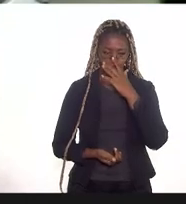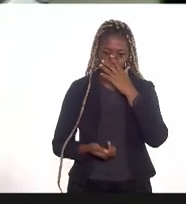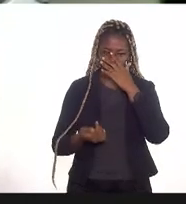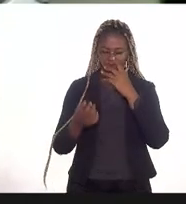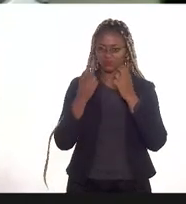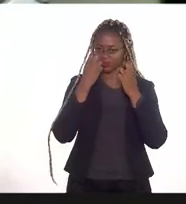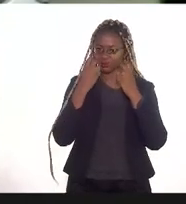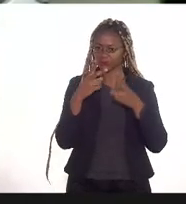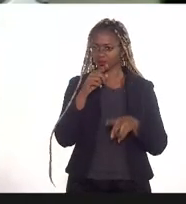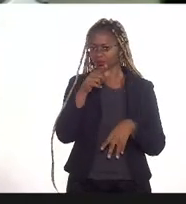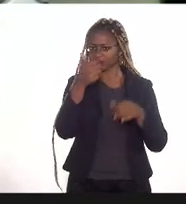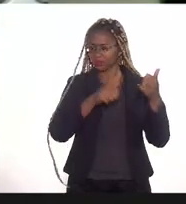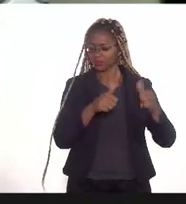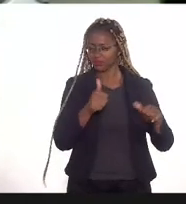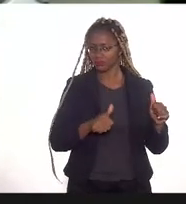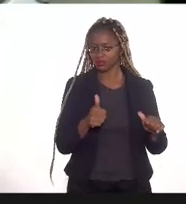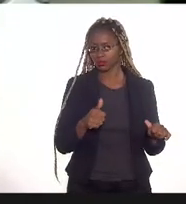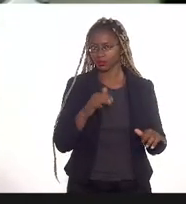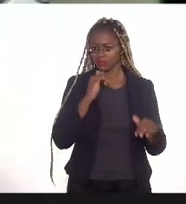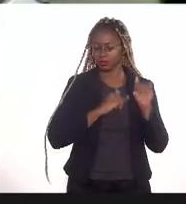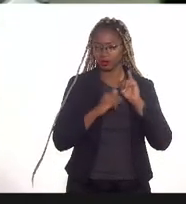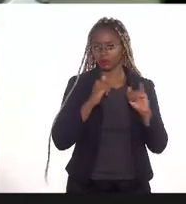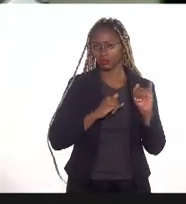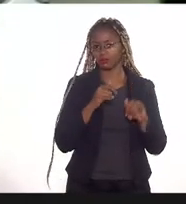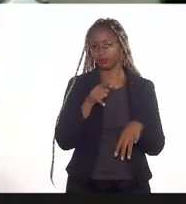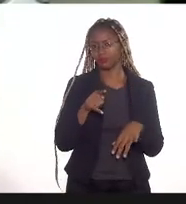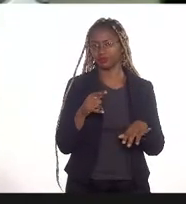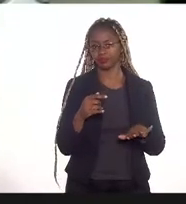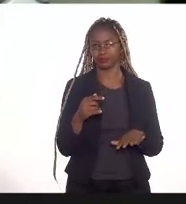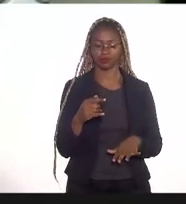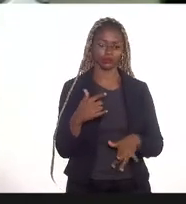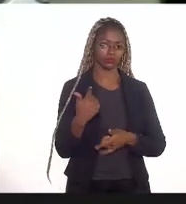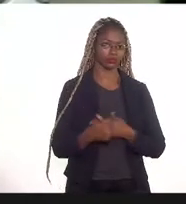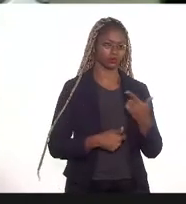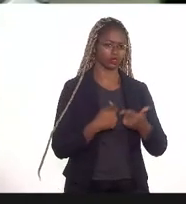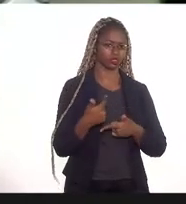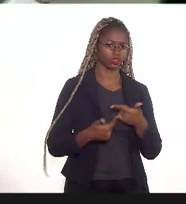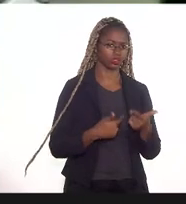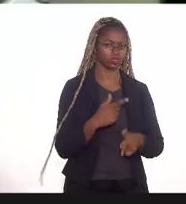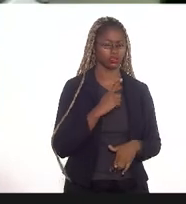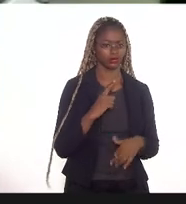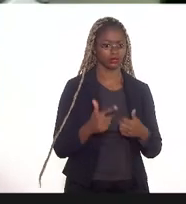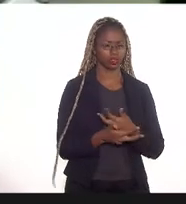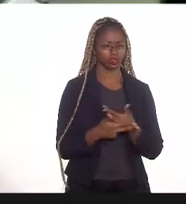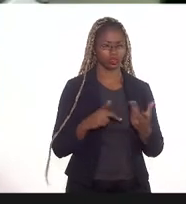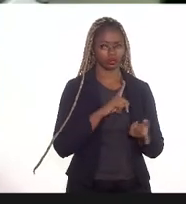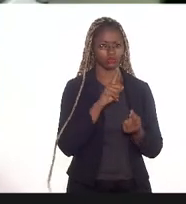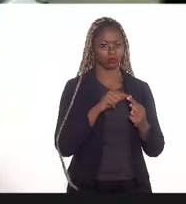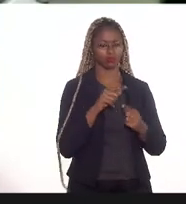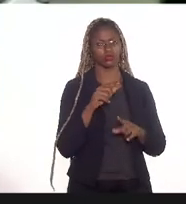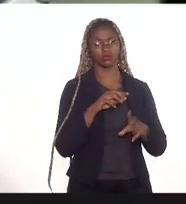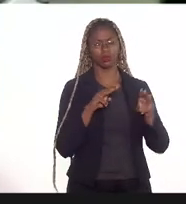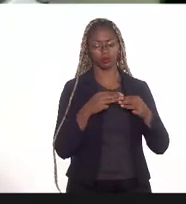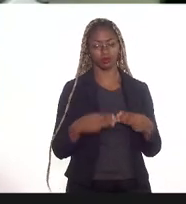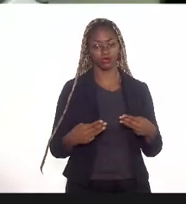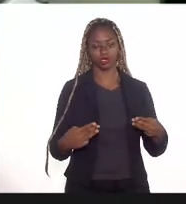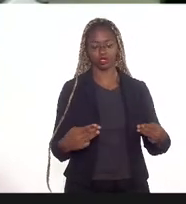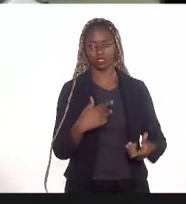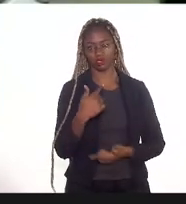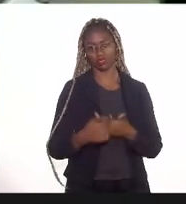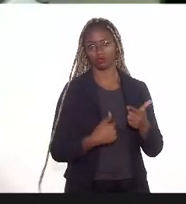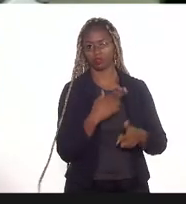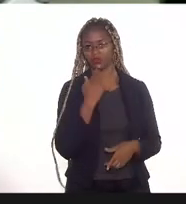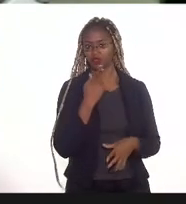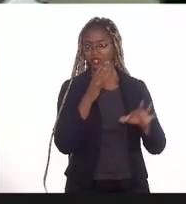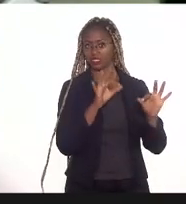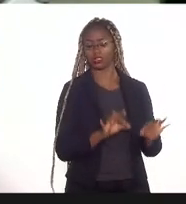Com relação aos empregos, nós temos instrumentos decorrentes do Ministério do Trabalho que vão dizer exatamente se a